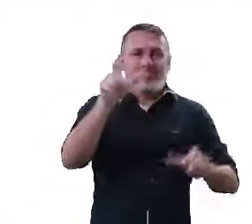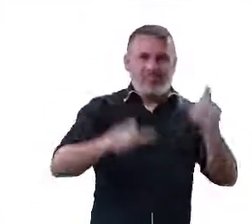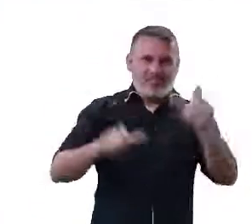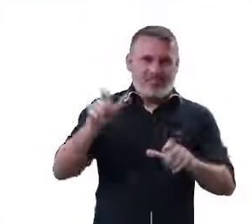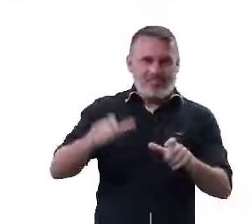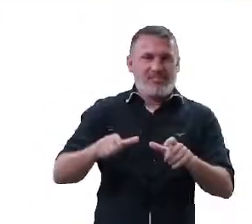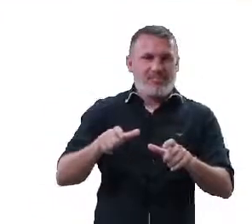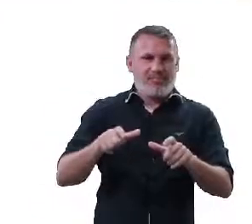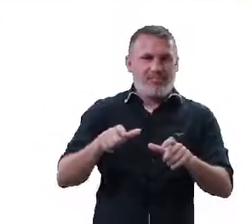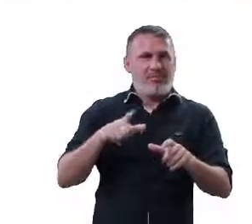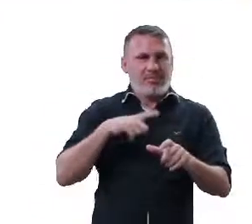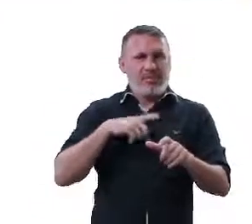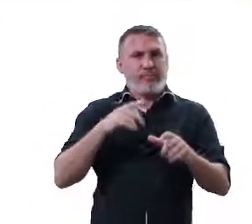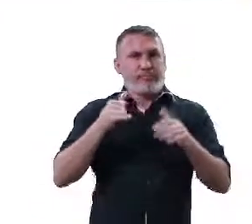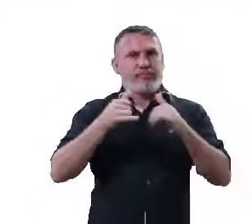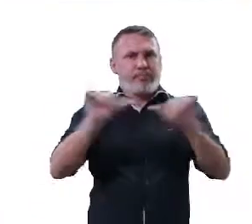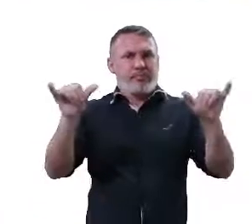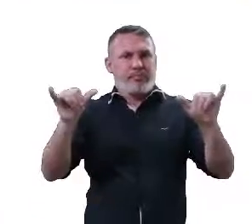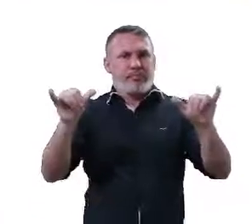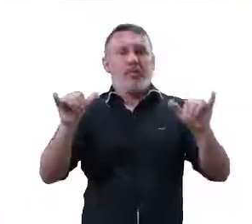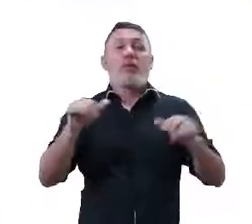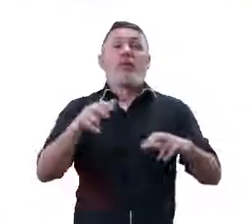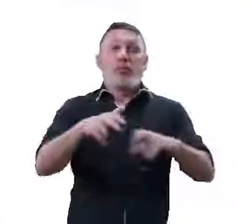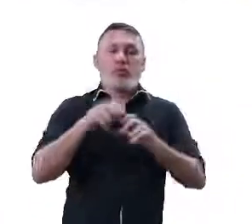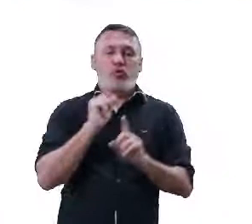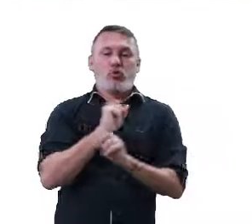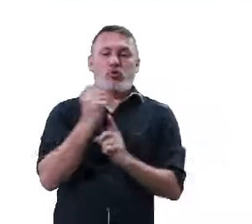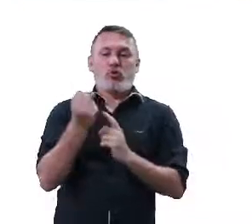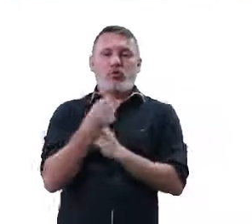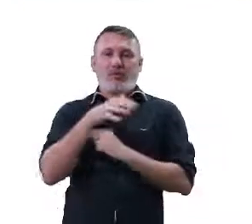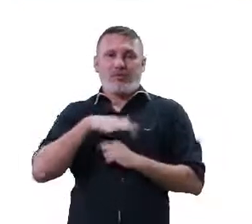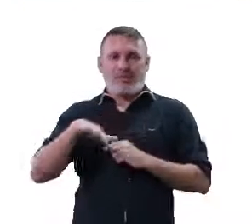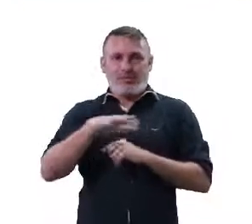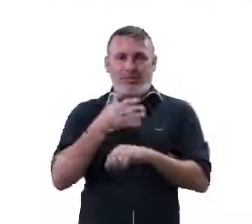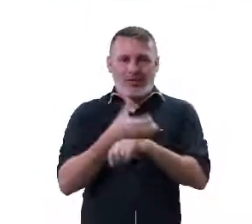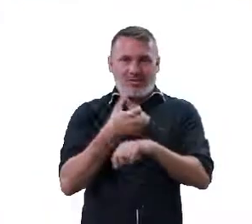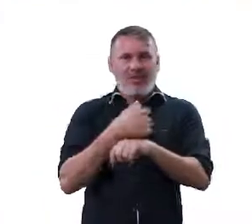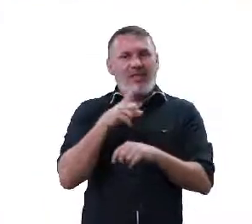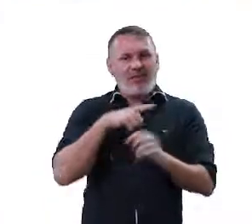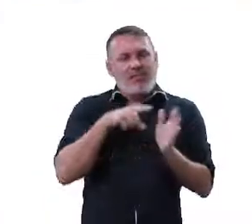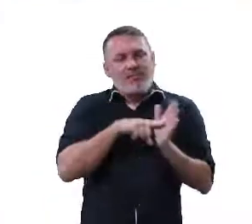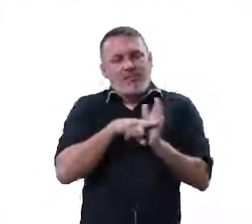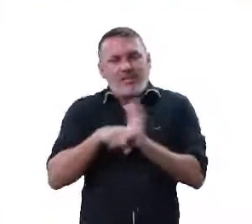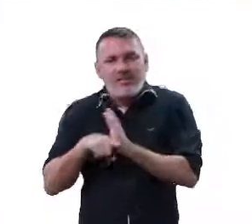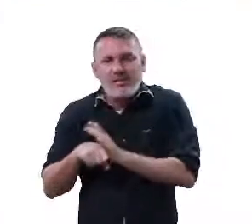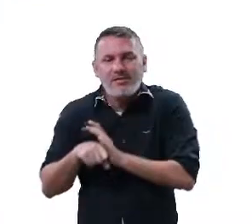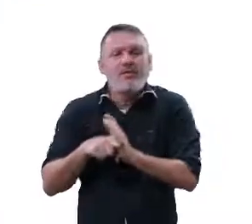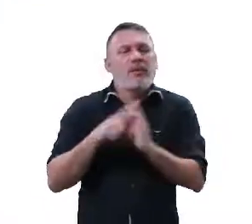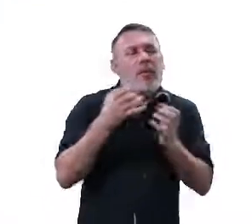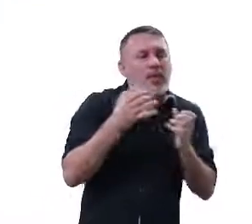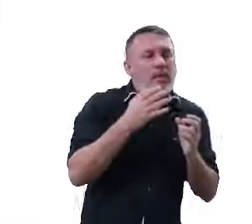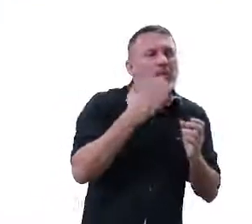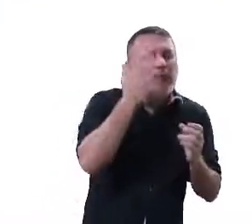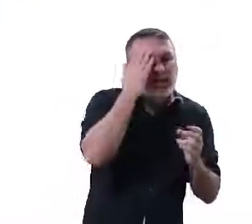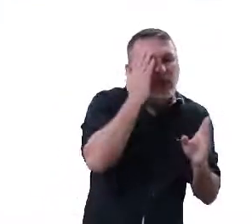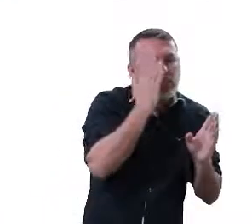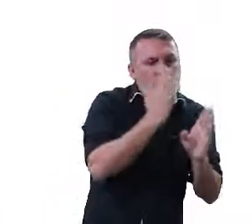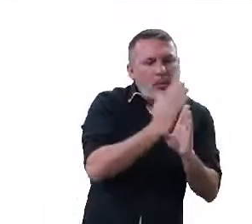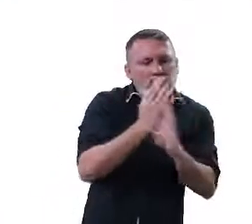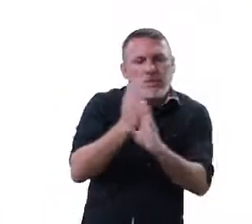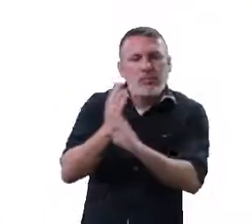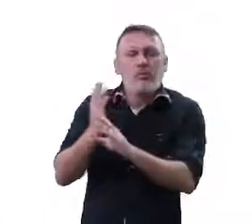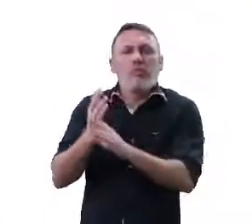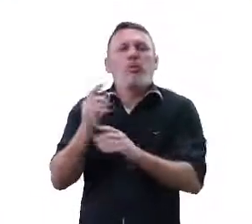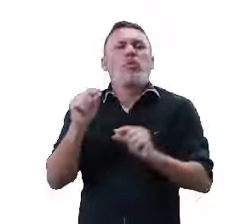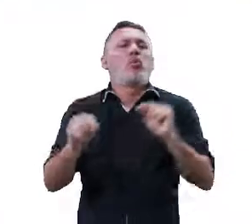são realidades que muitas vezes se chocam. E aí os sociólogos, reforçando isso, eles analisam esses pontos, né?